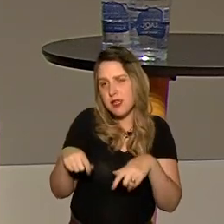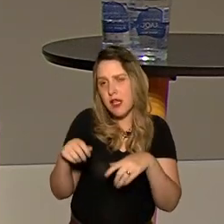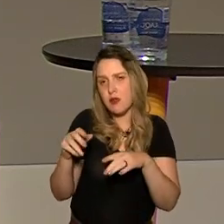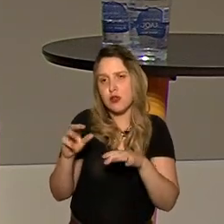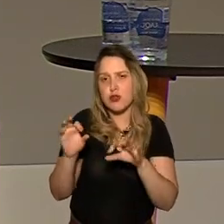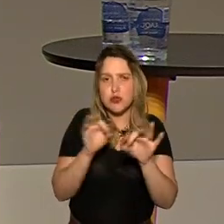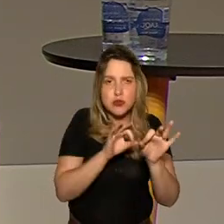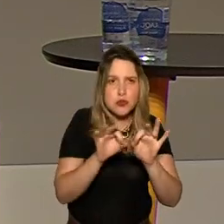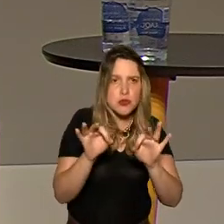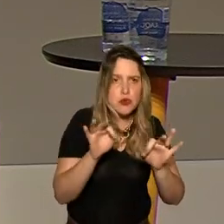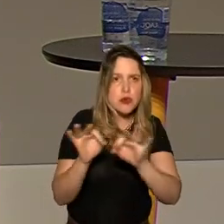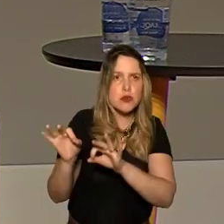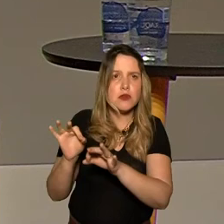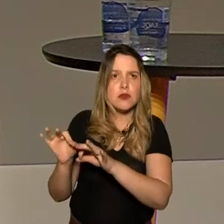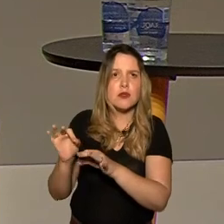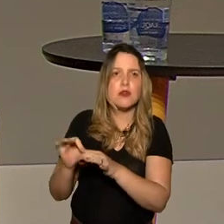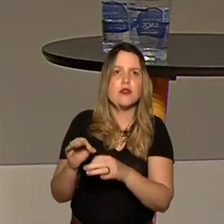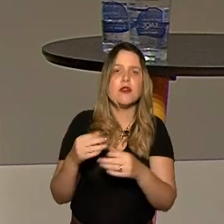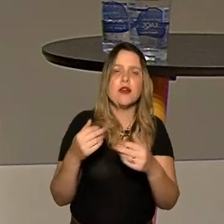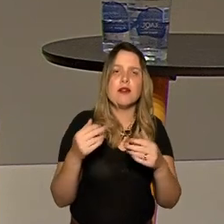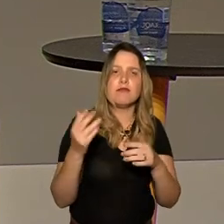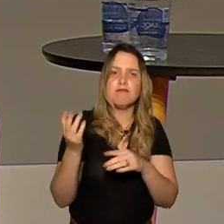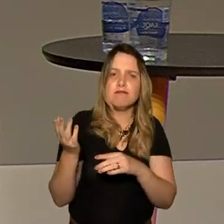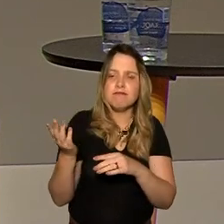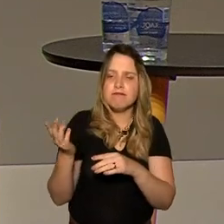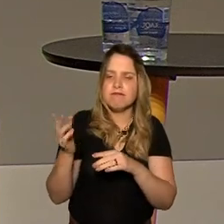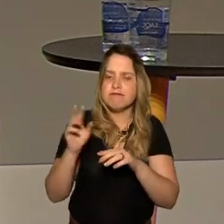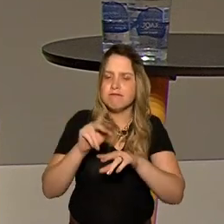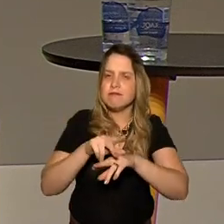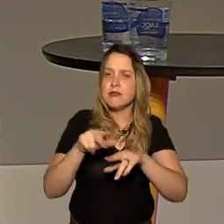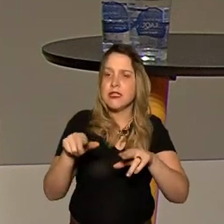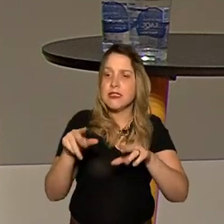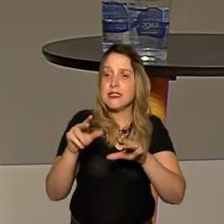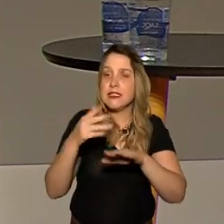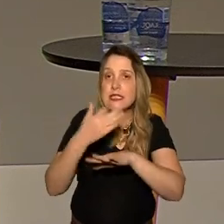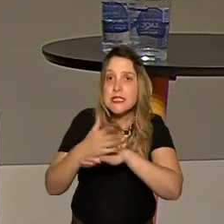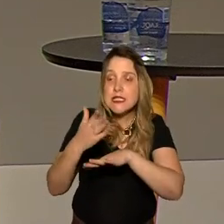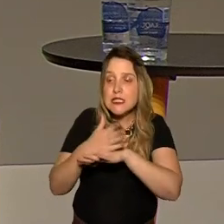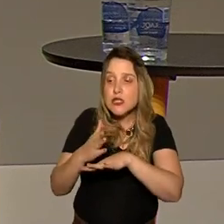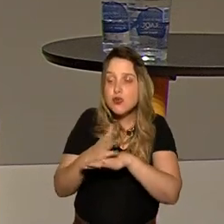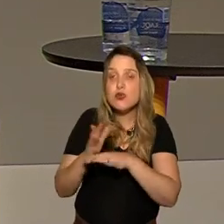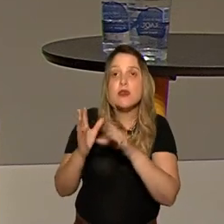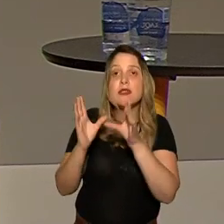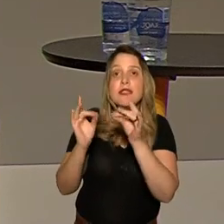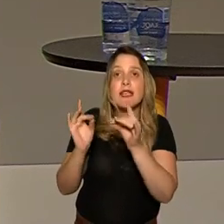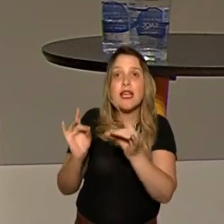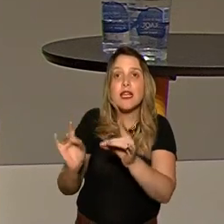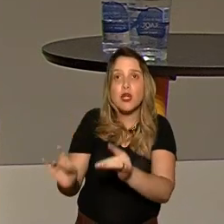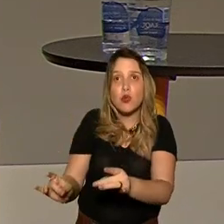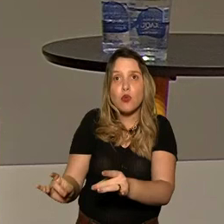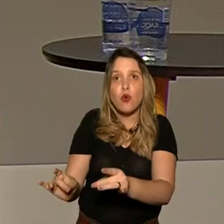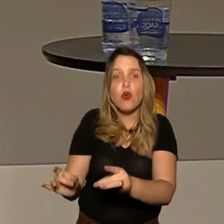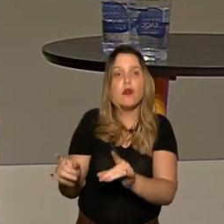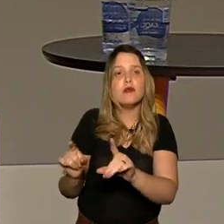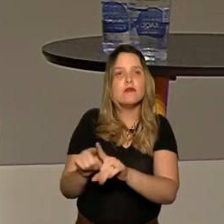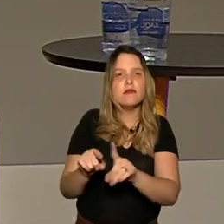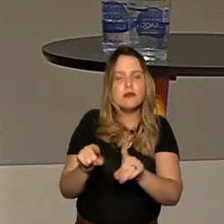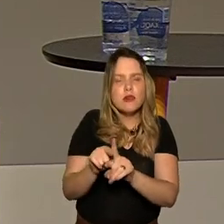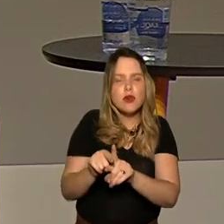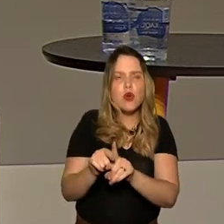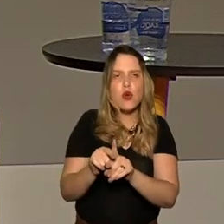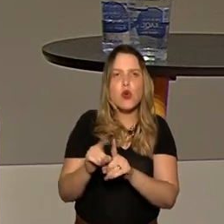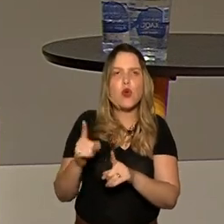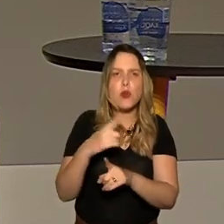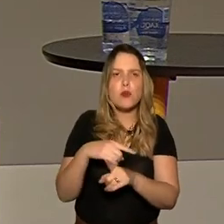doutorado o diário do busão né são experimentos Extra institucionais são experimentos que não me pediram para fazer mas ainda